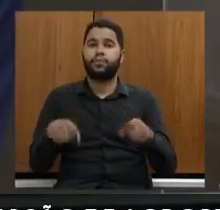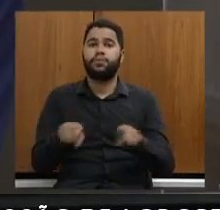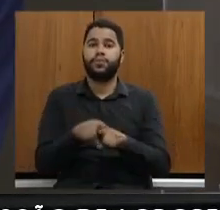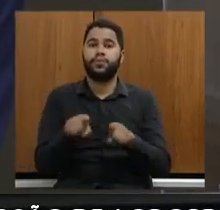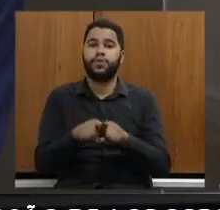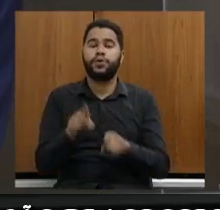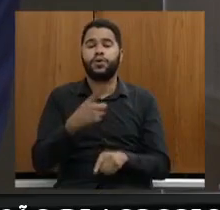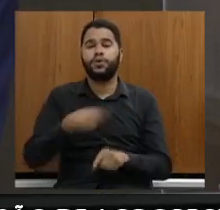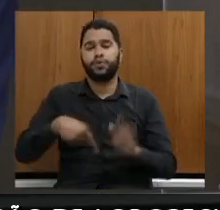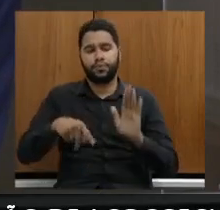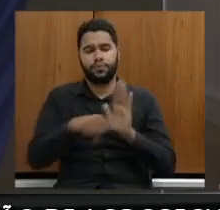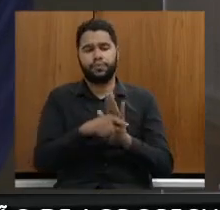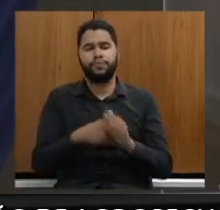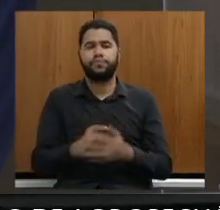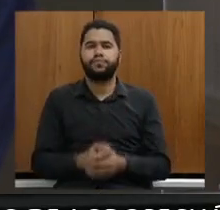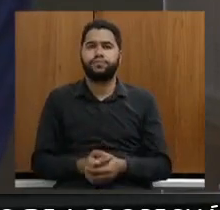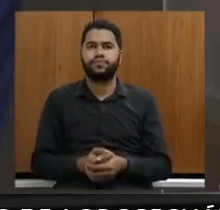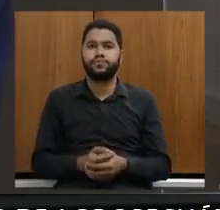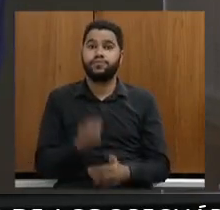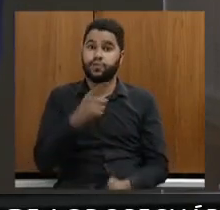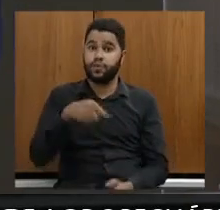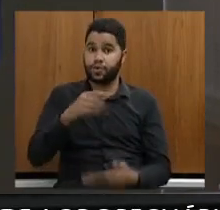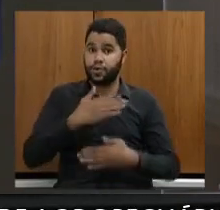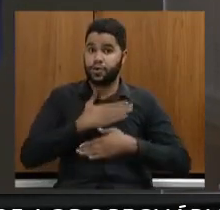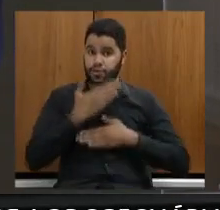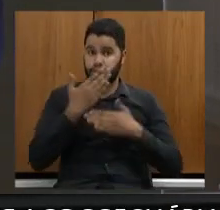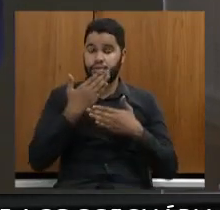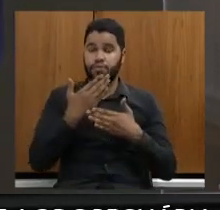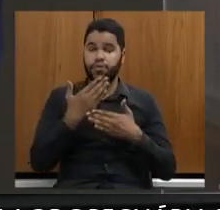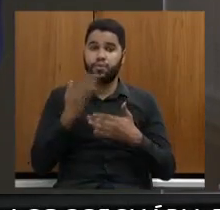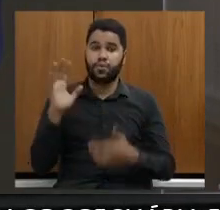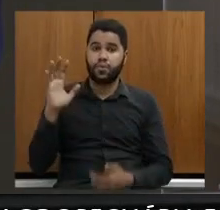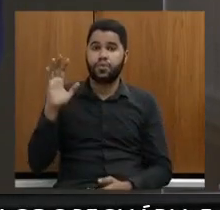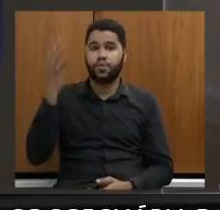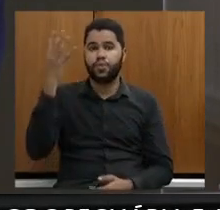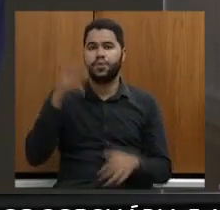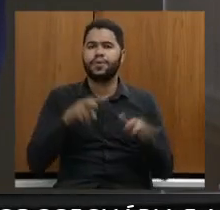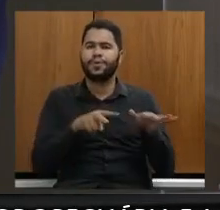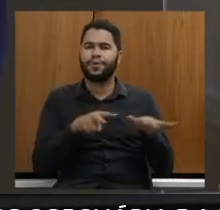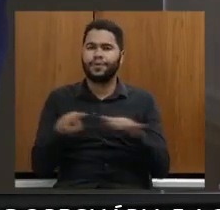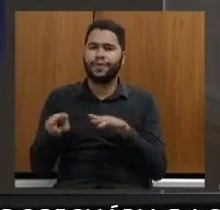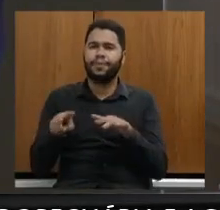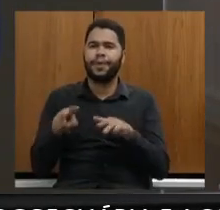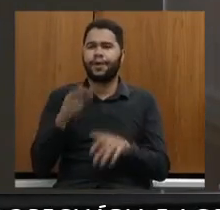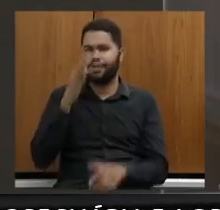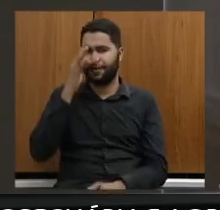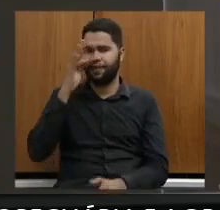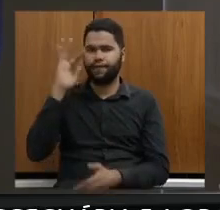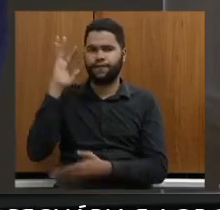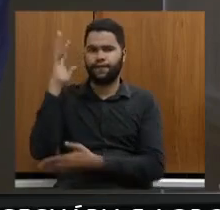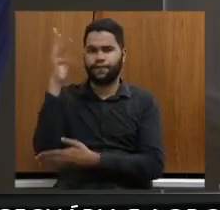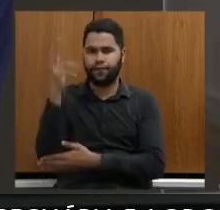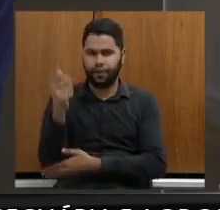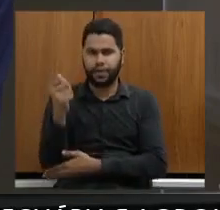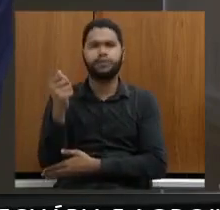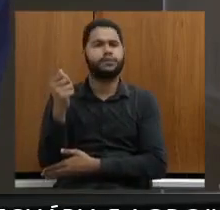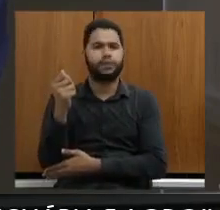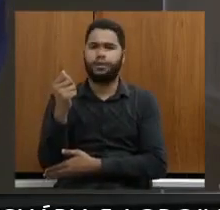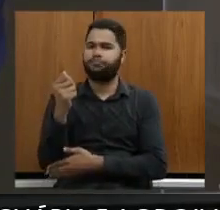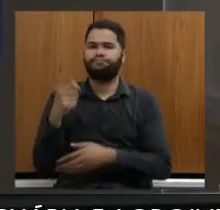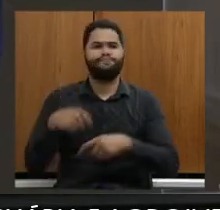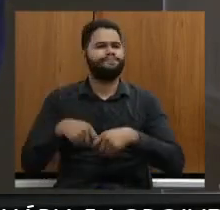de proteção à nossas propriedades Você me assustou o que tá acontecendo essa semana aí Florestal isso é